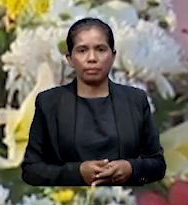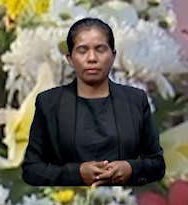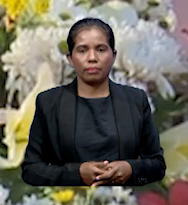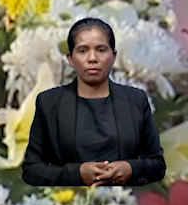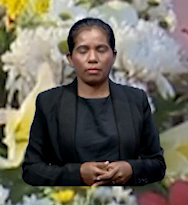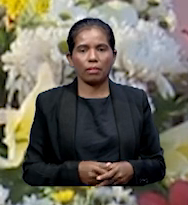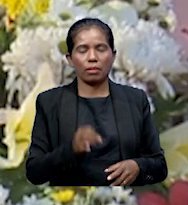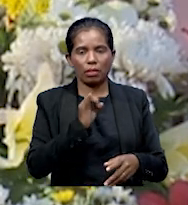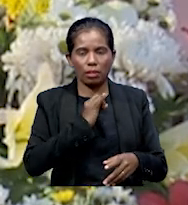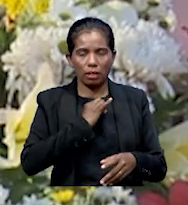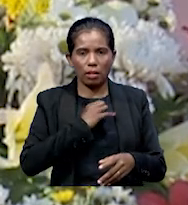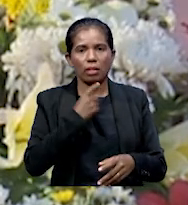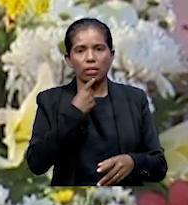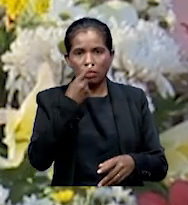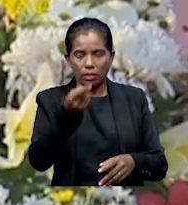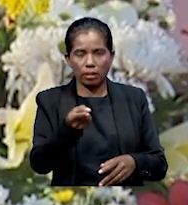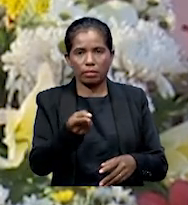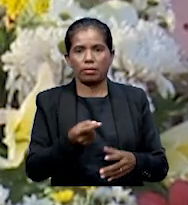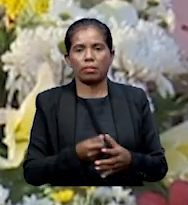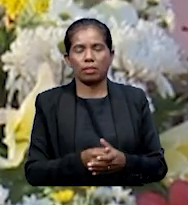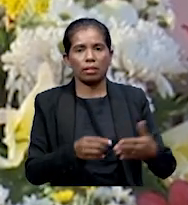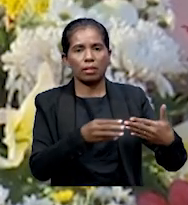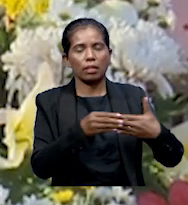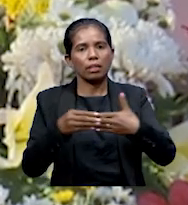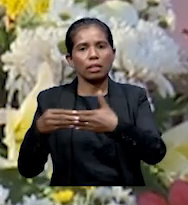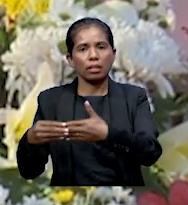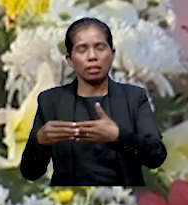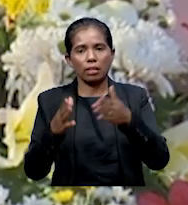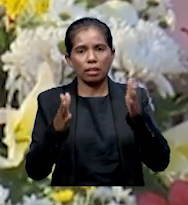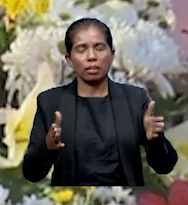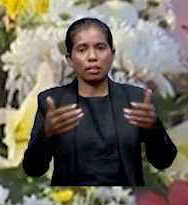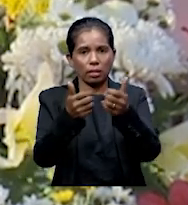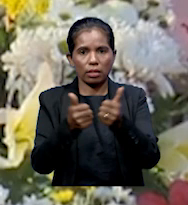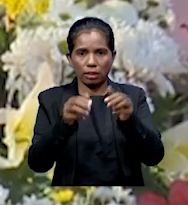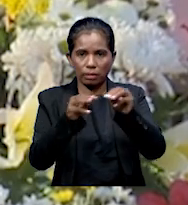permiti hau atu bele dehamba leader sira arti marsia es ninian